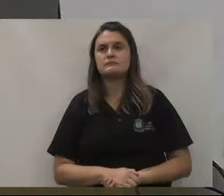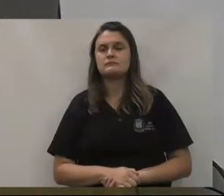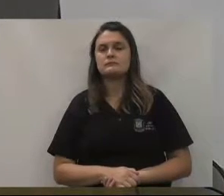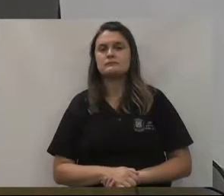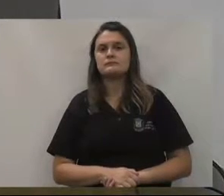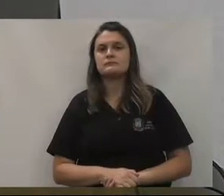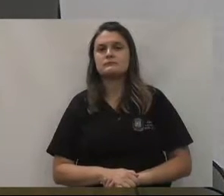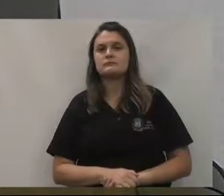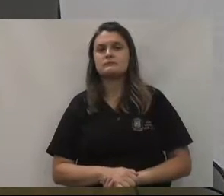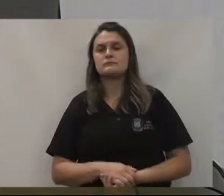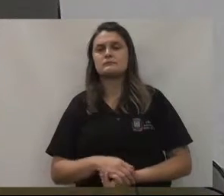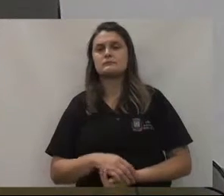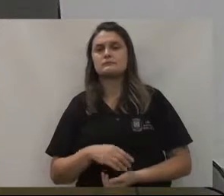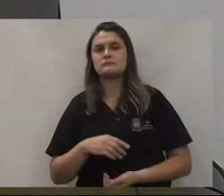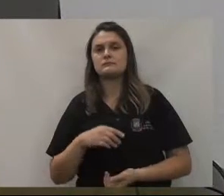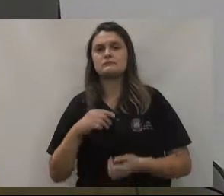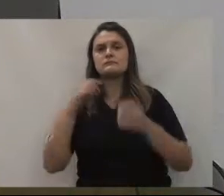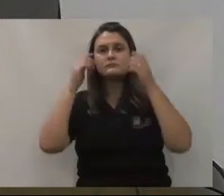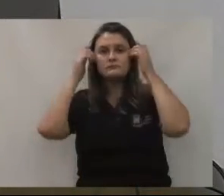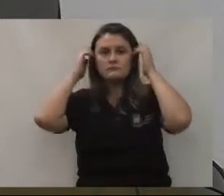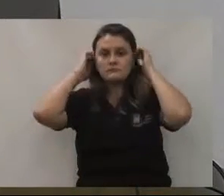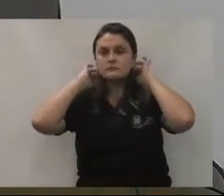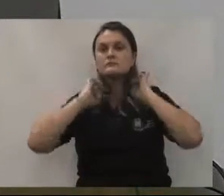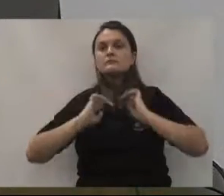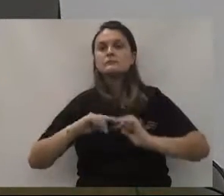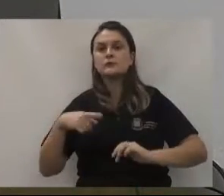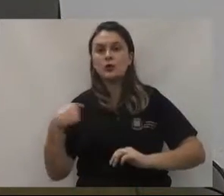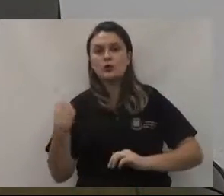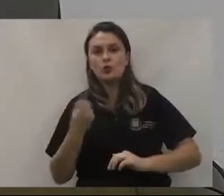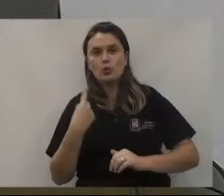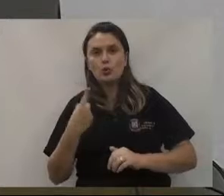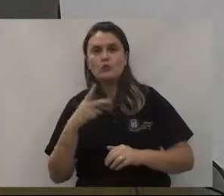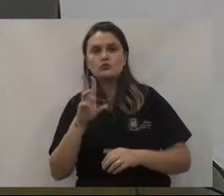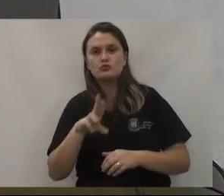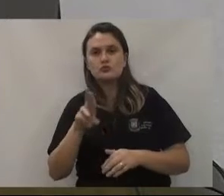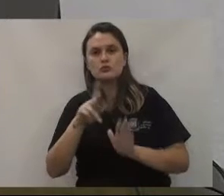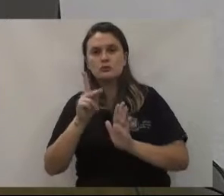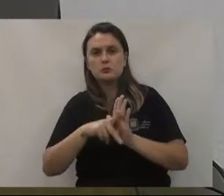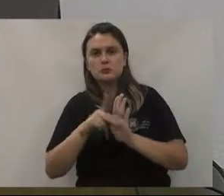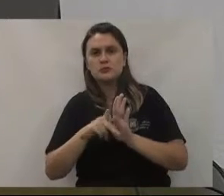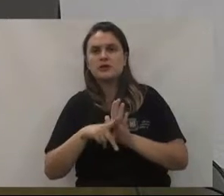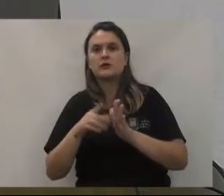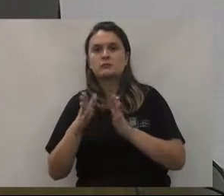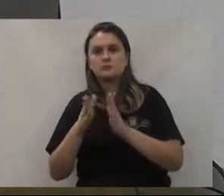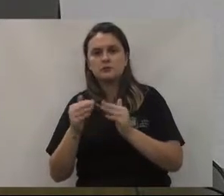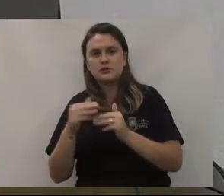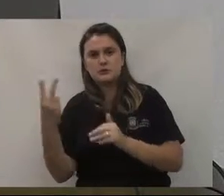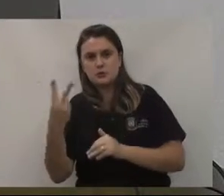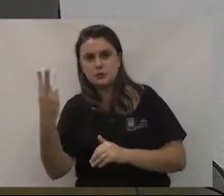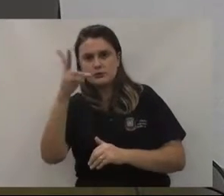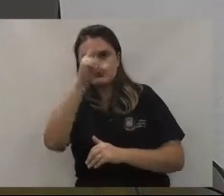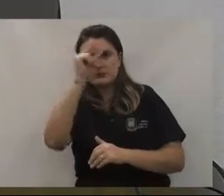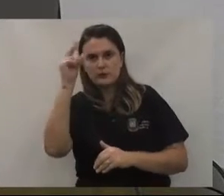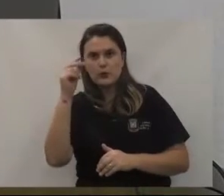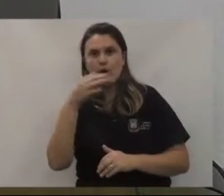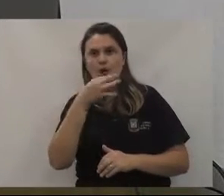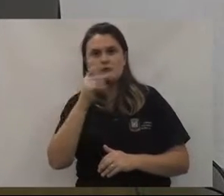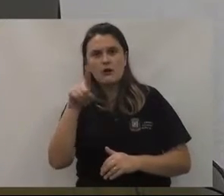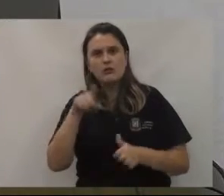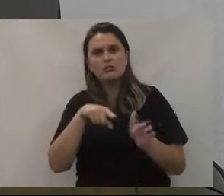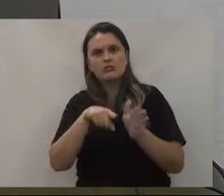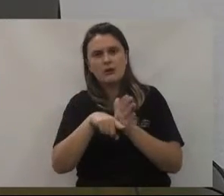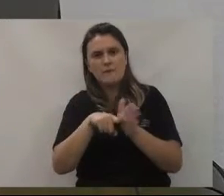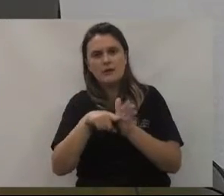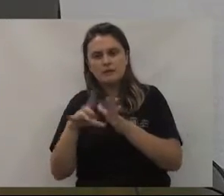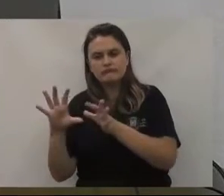dados para que alguém, principalmente a prefeitura, as duas prefeituras, eu acho que é um trabalho de união que deve